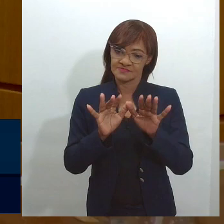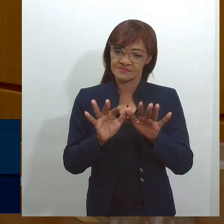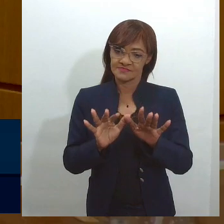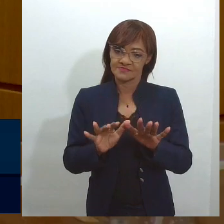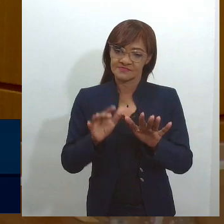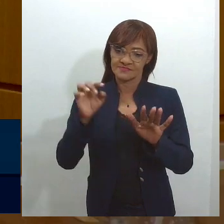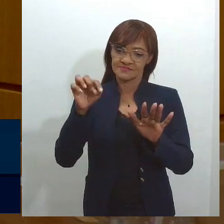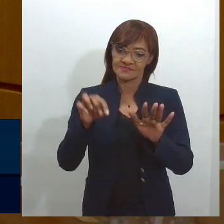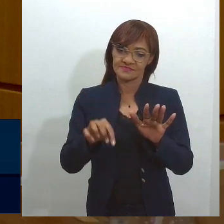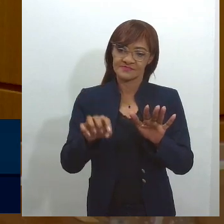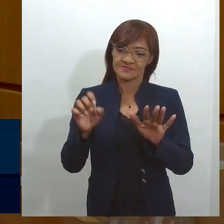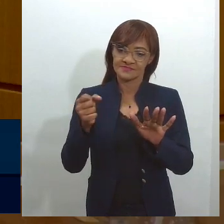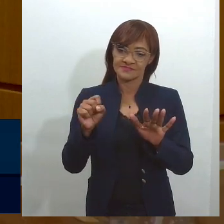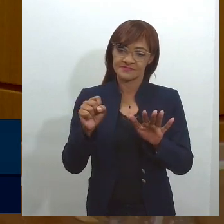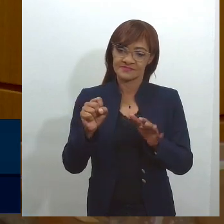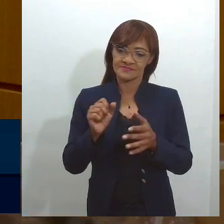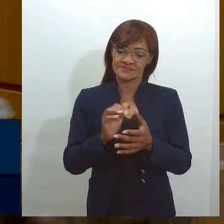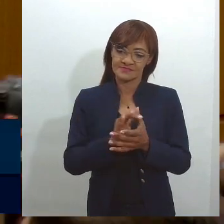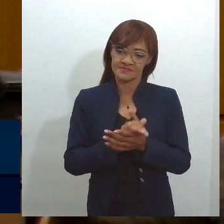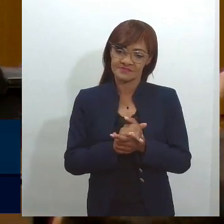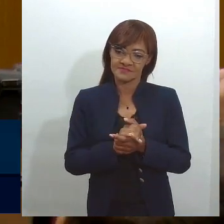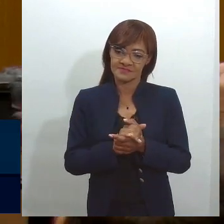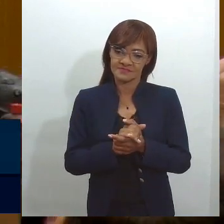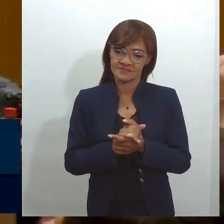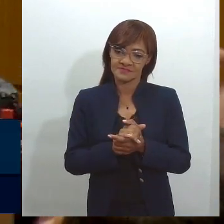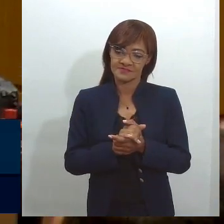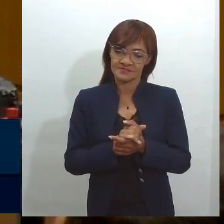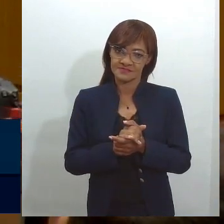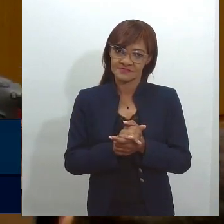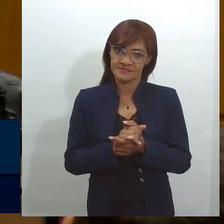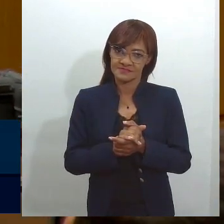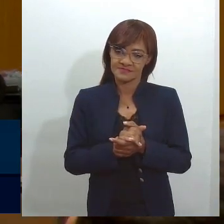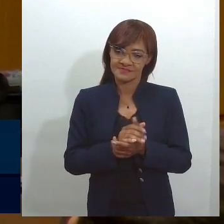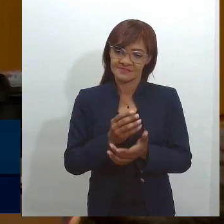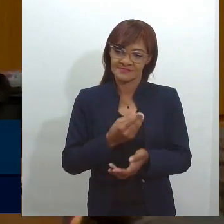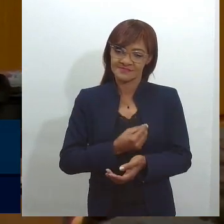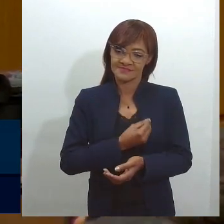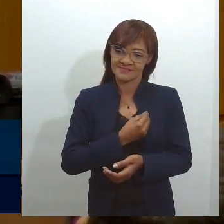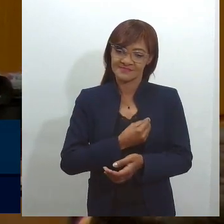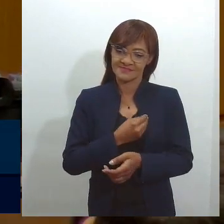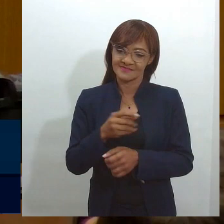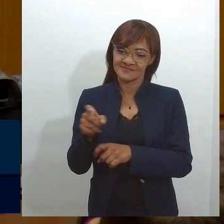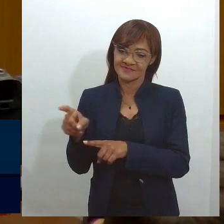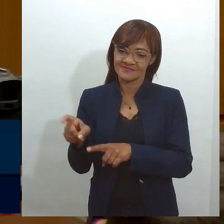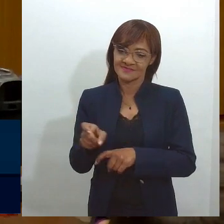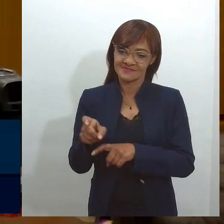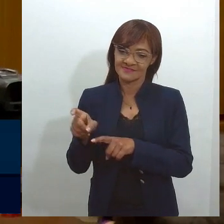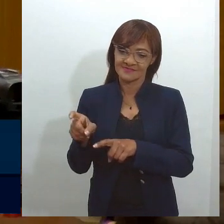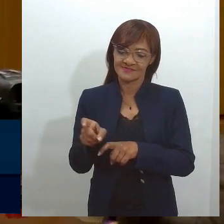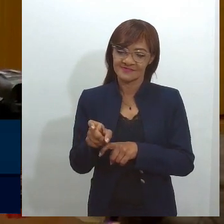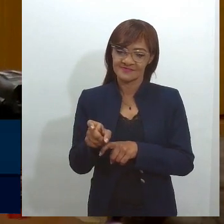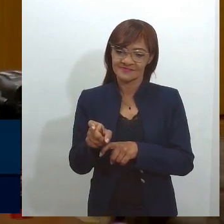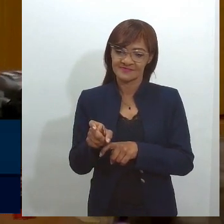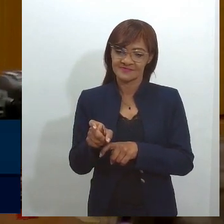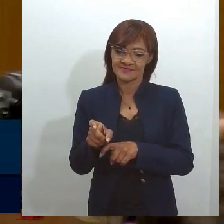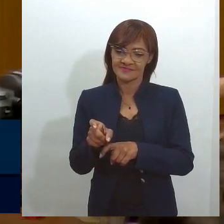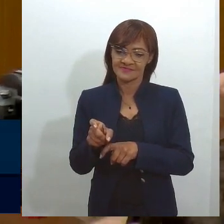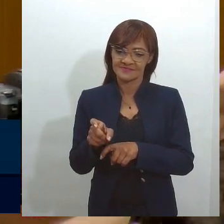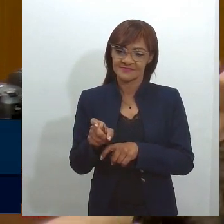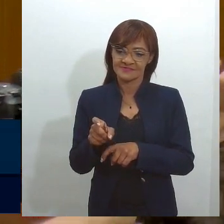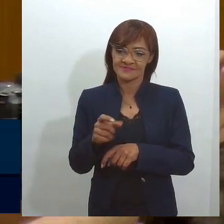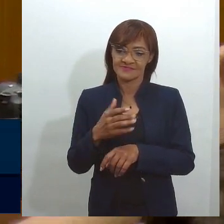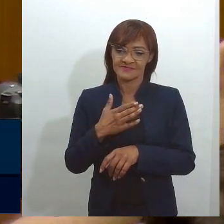sertão é encantado pelo mar, e ser filho aqui de Sergipe para mim é uma honra imensa. Eu